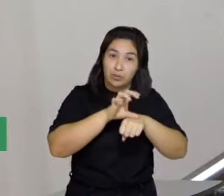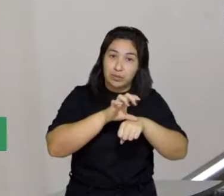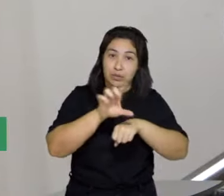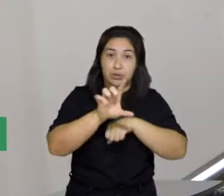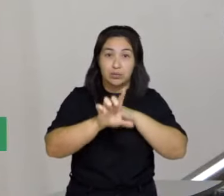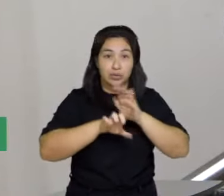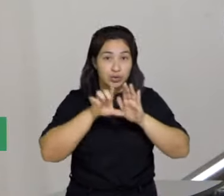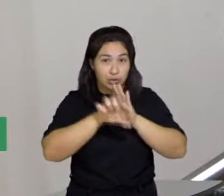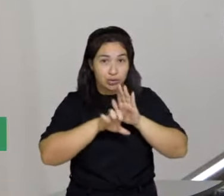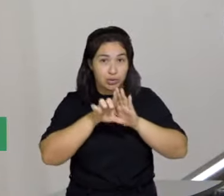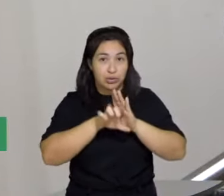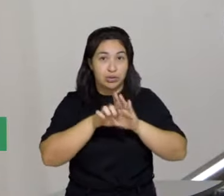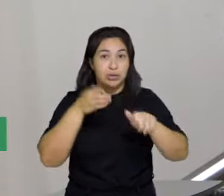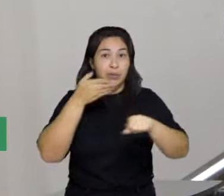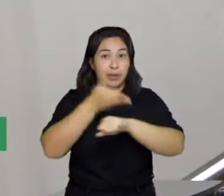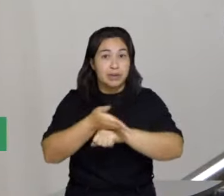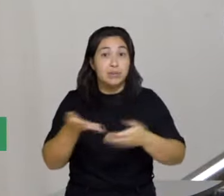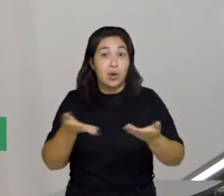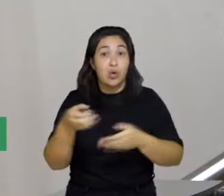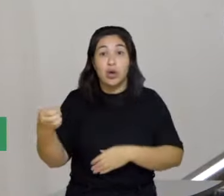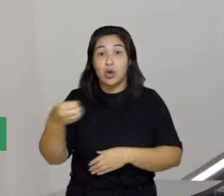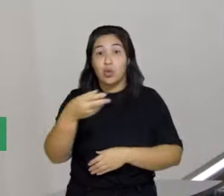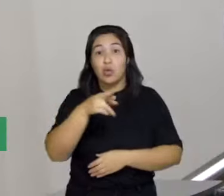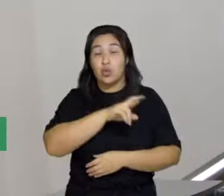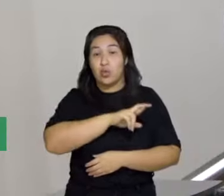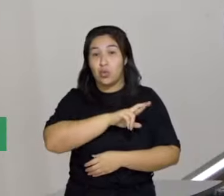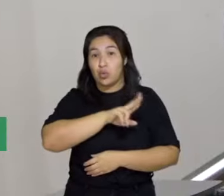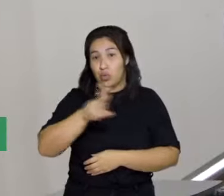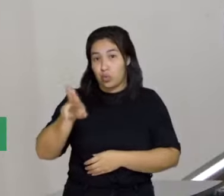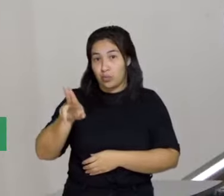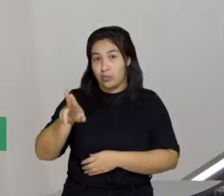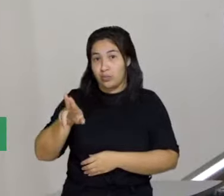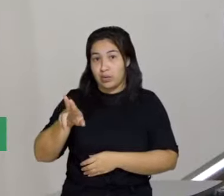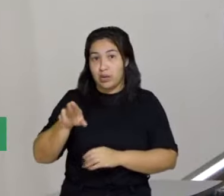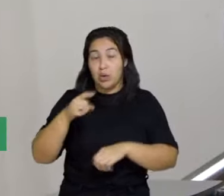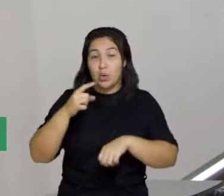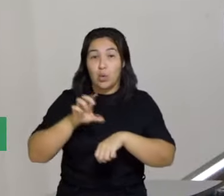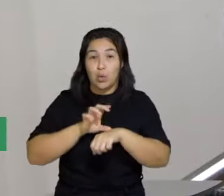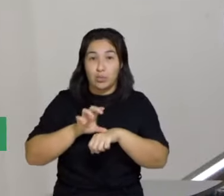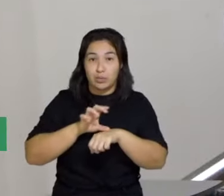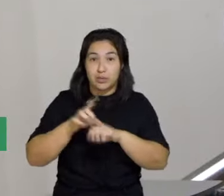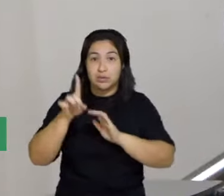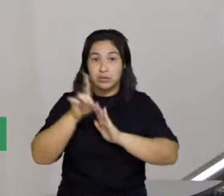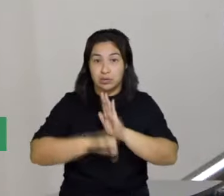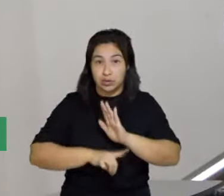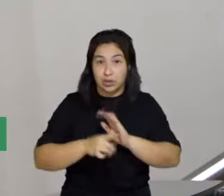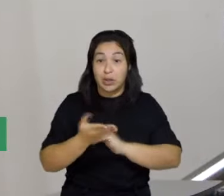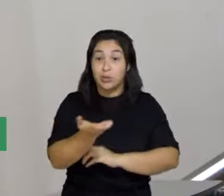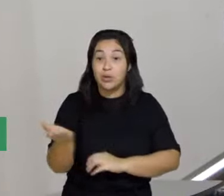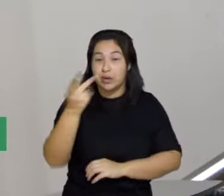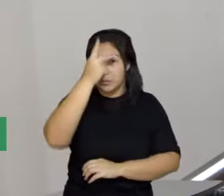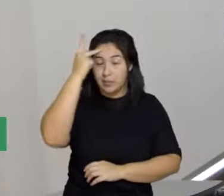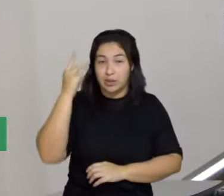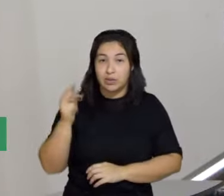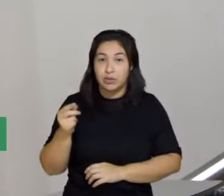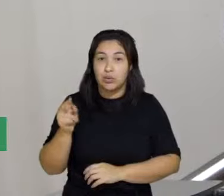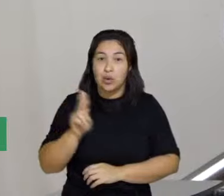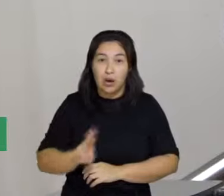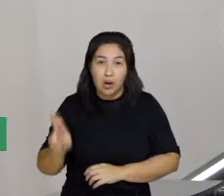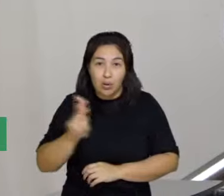como eu disse, agora tem outro nome, Comissão dos Direitos do Consumidor e do Contribuinte e de Legislação